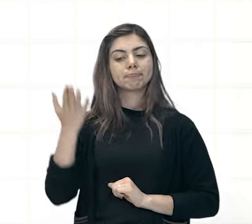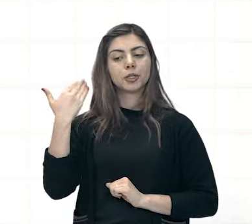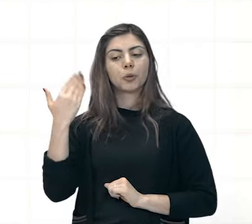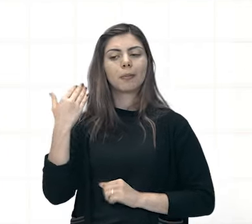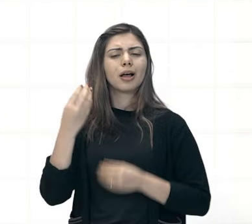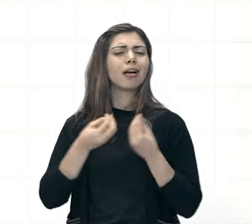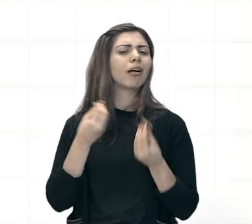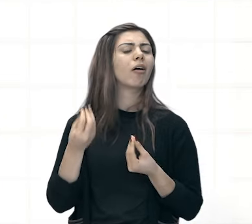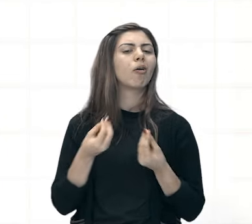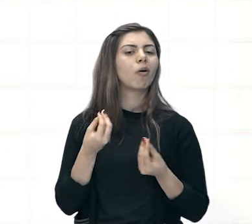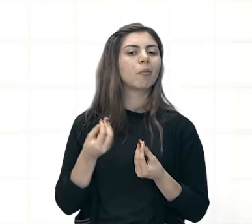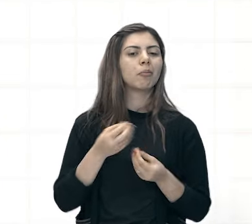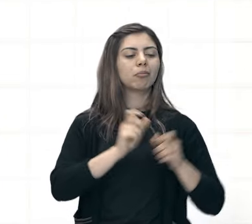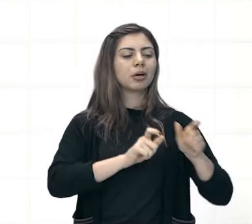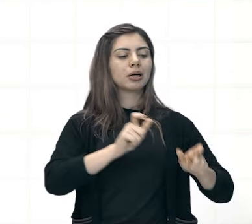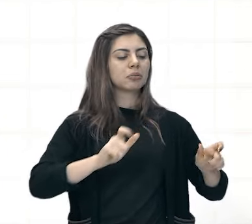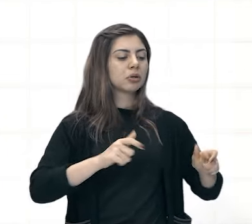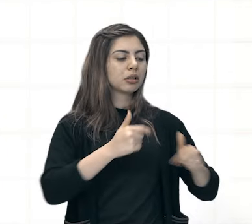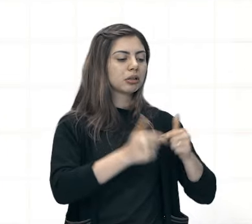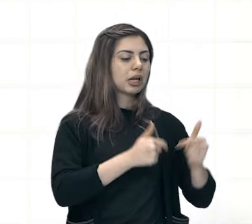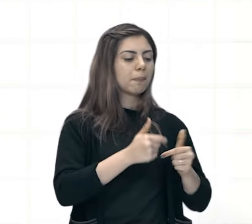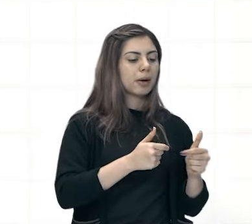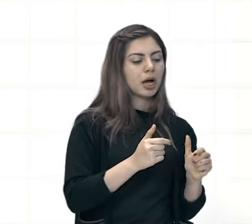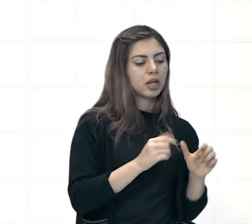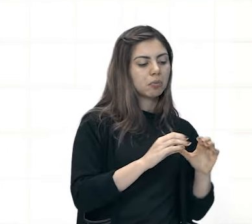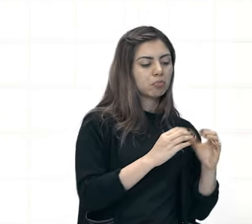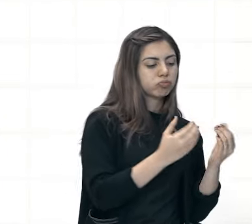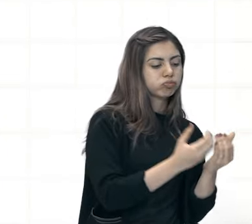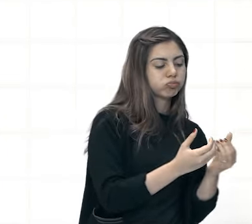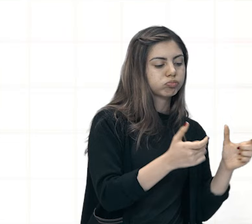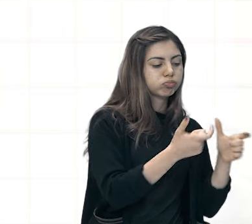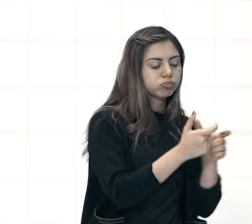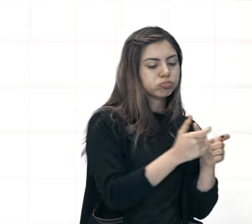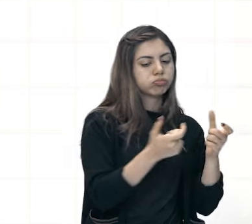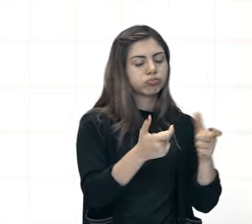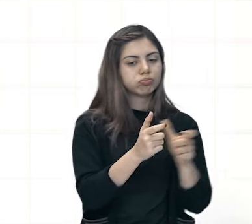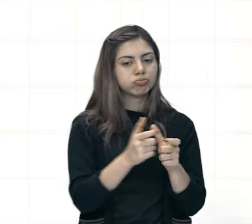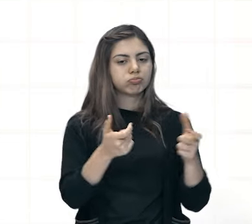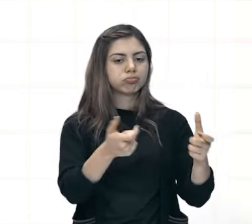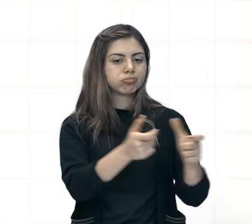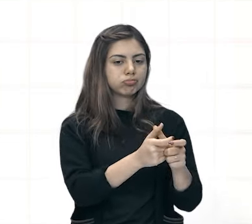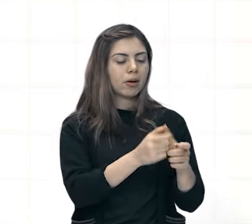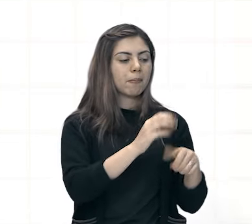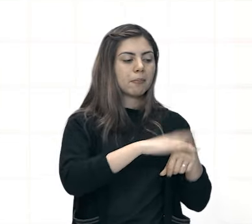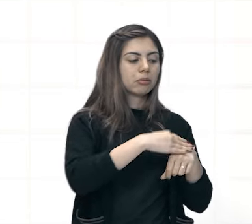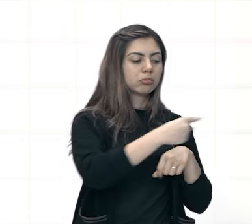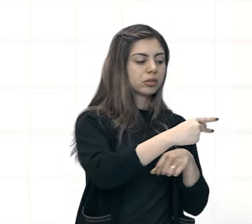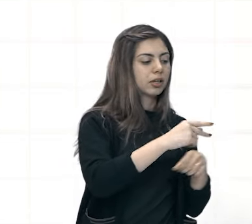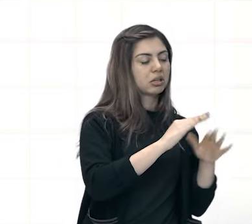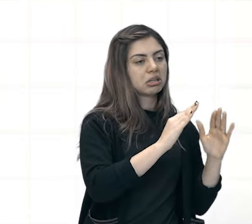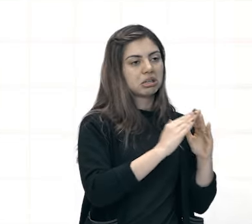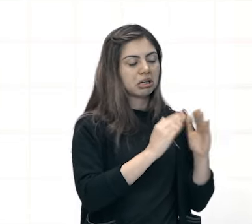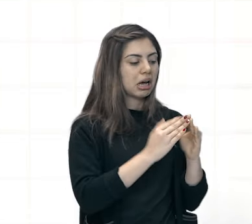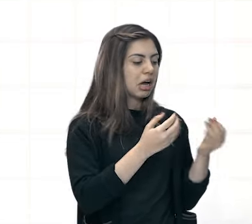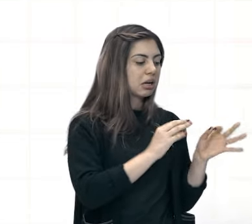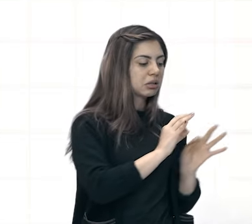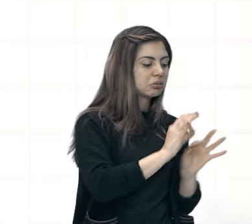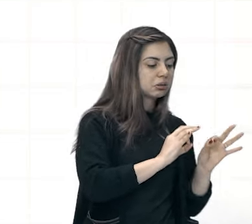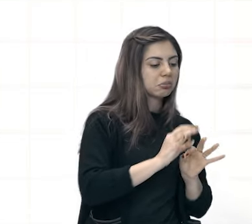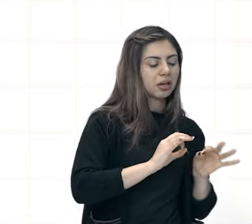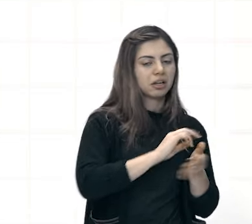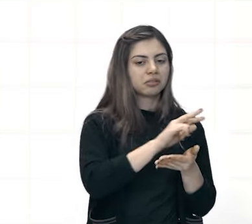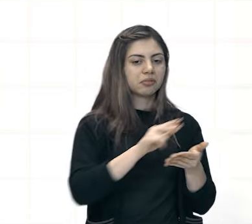olha só, trabalhavam em pequenas comunidades agrícolas produzindo bens de forma manual em casas ou pequenas